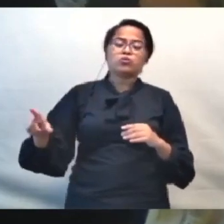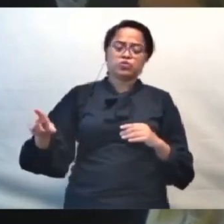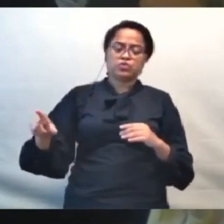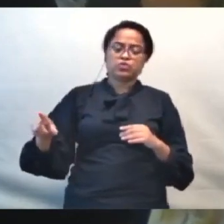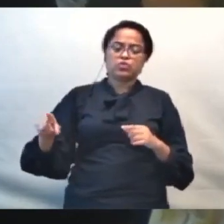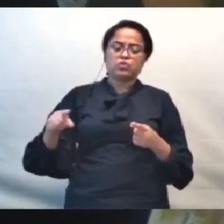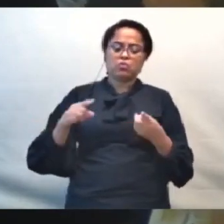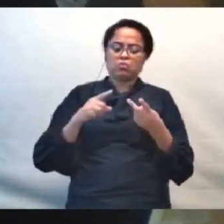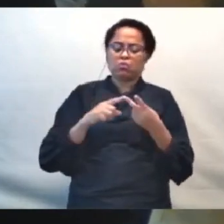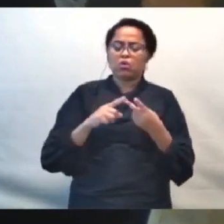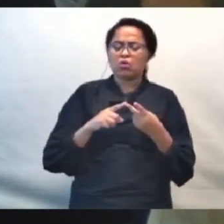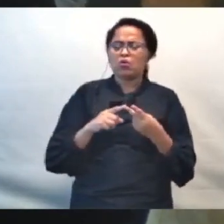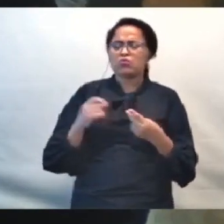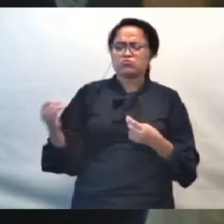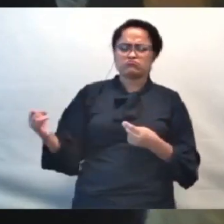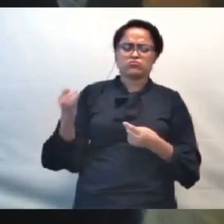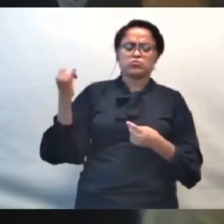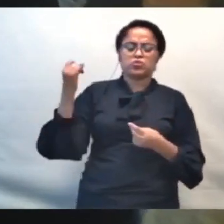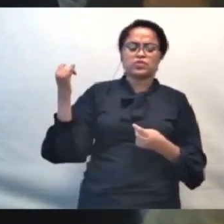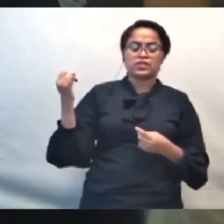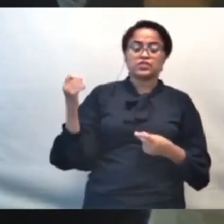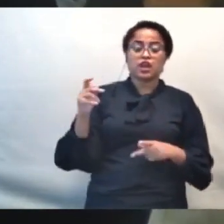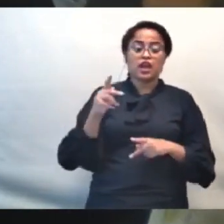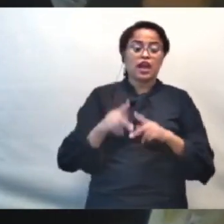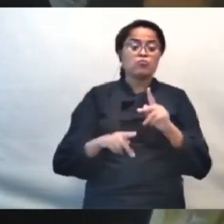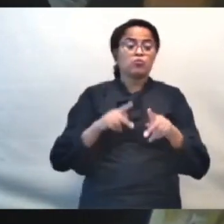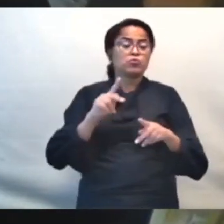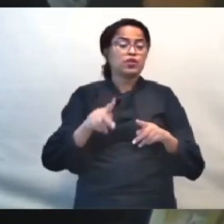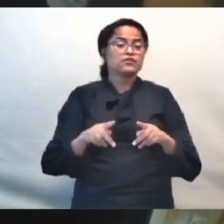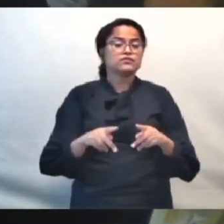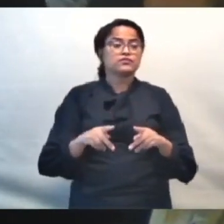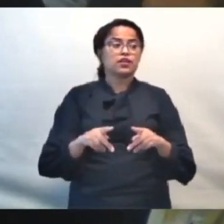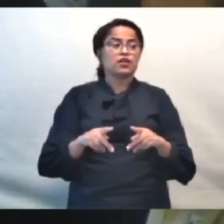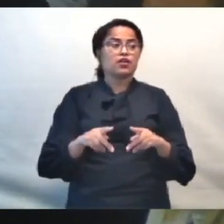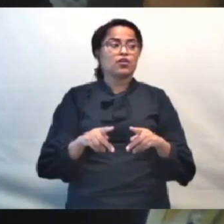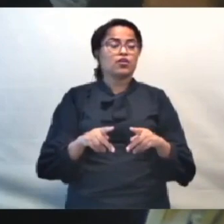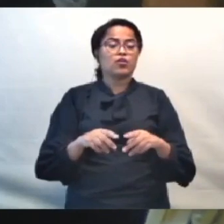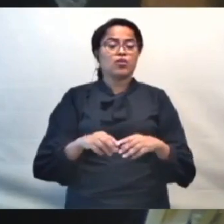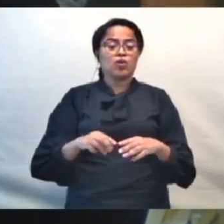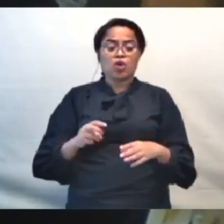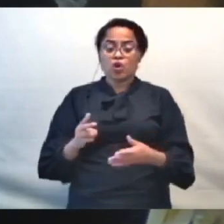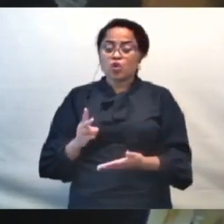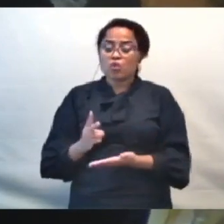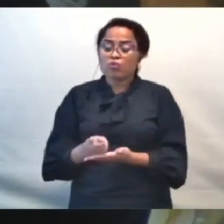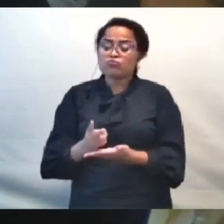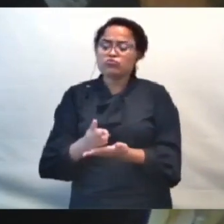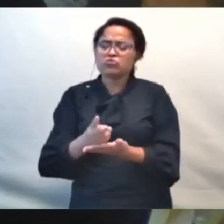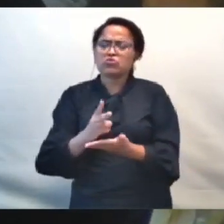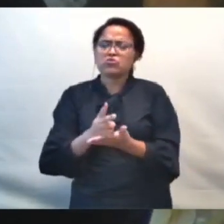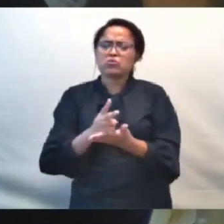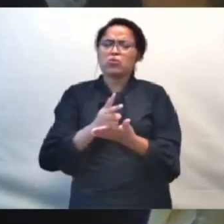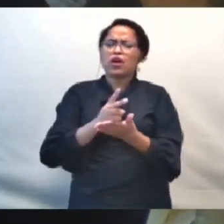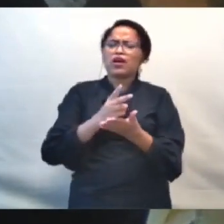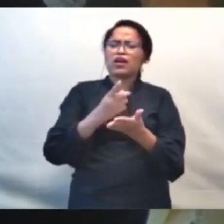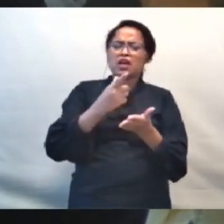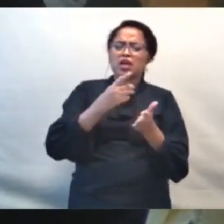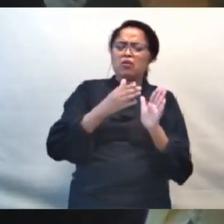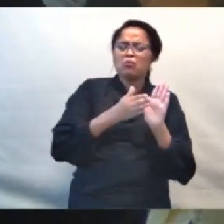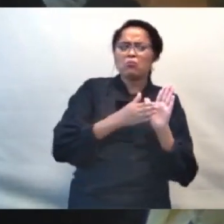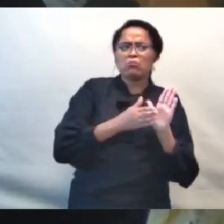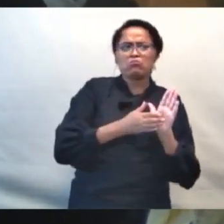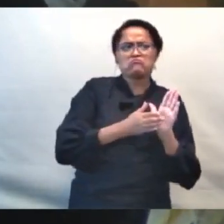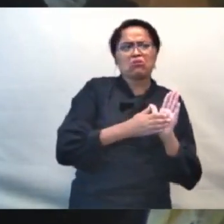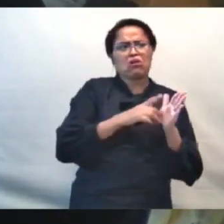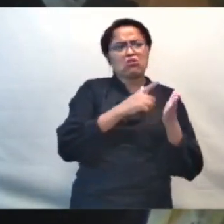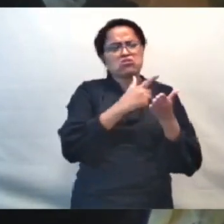a população manter o seu protocolo de limpeza e utilizar os espaços ofertados